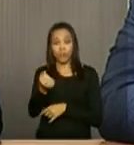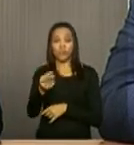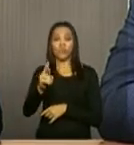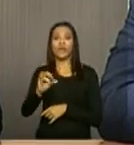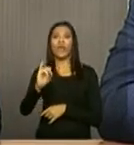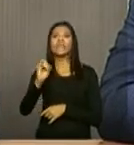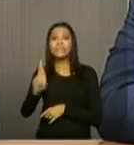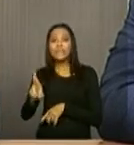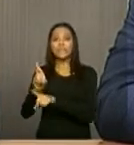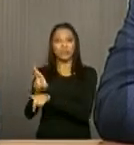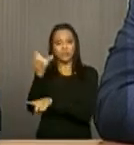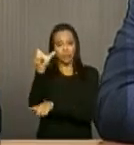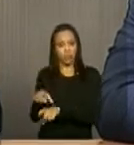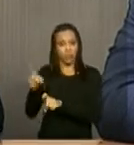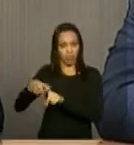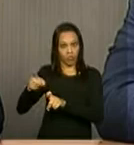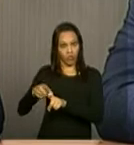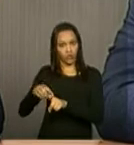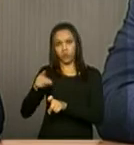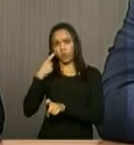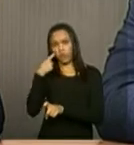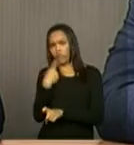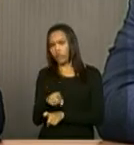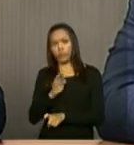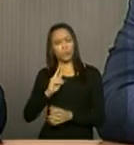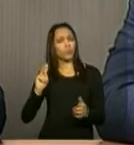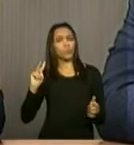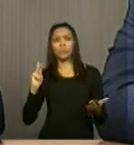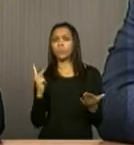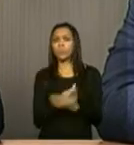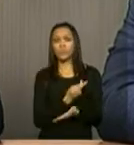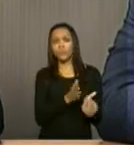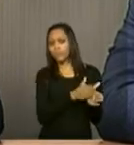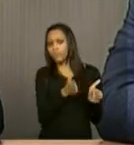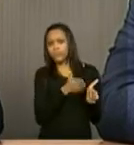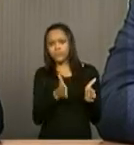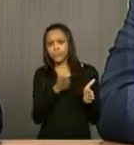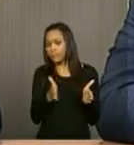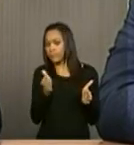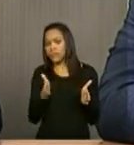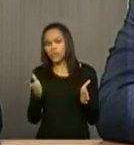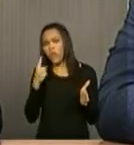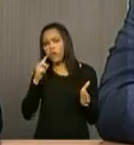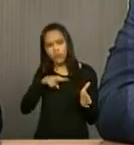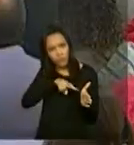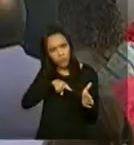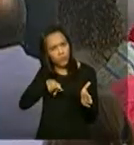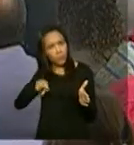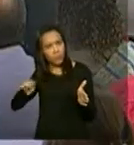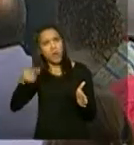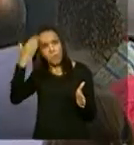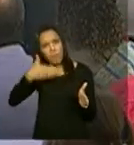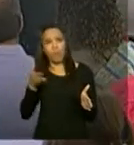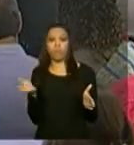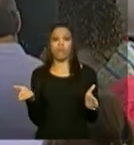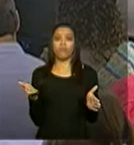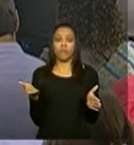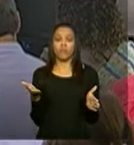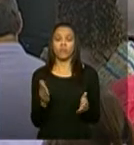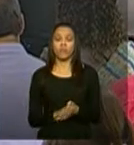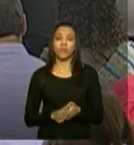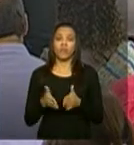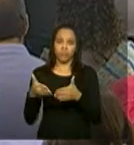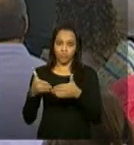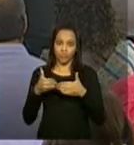do diretor técnico-científico participou de todas as etapas conosco ele é prova e testemunha disso permito me